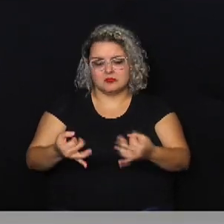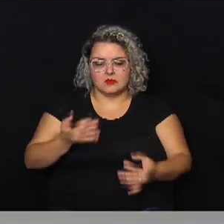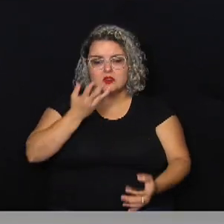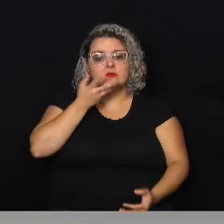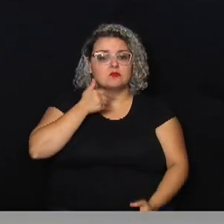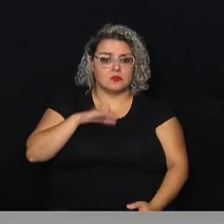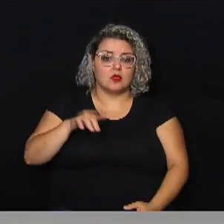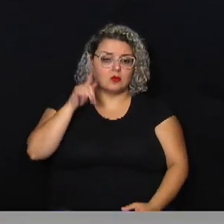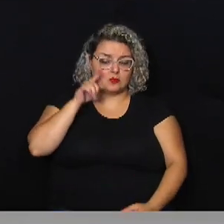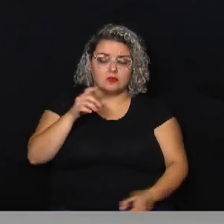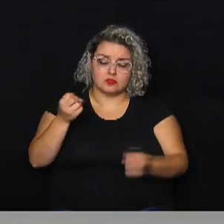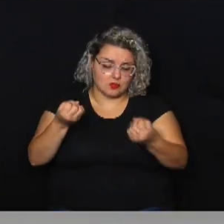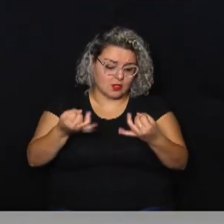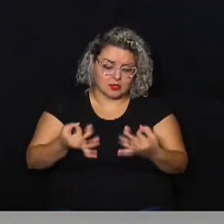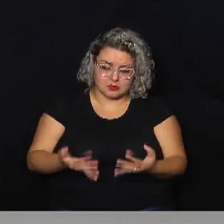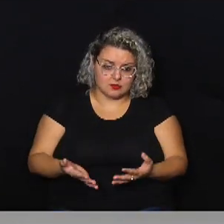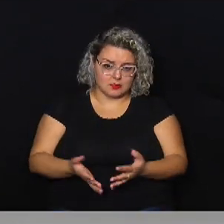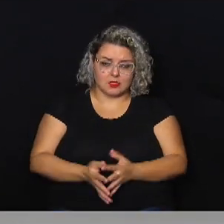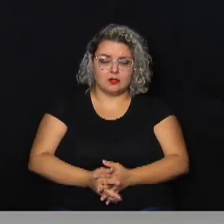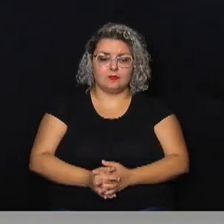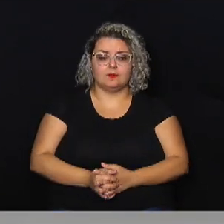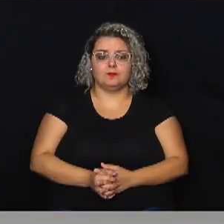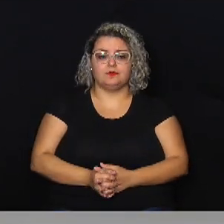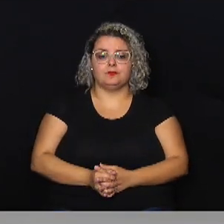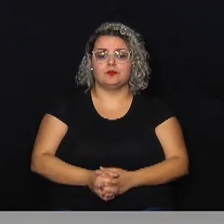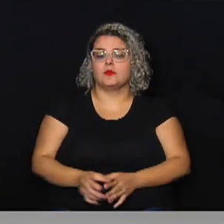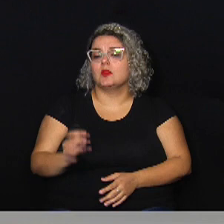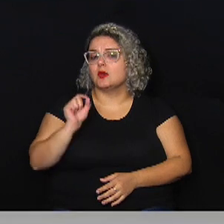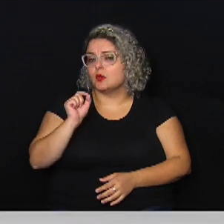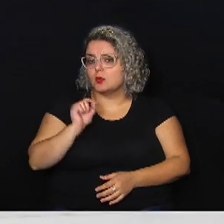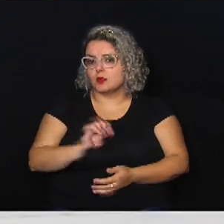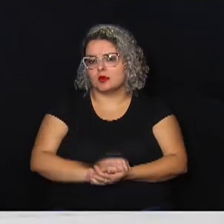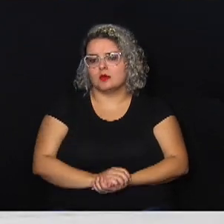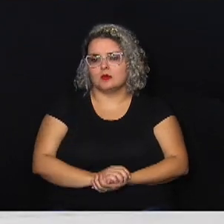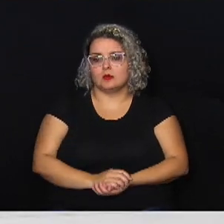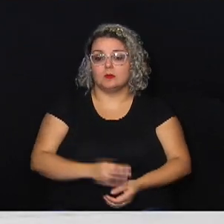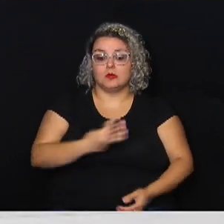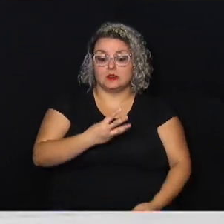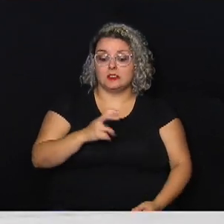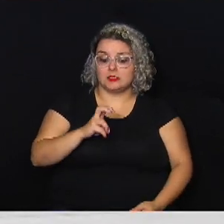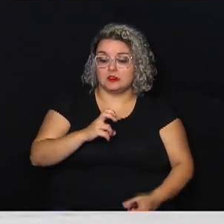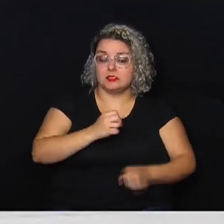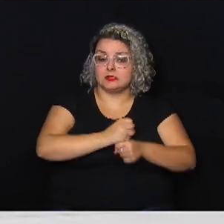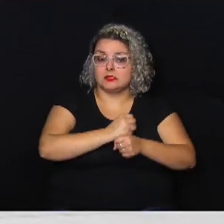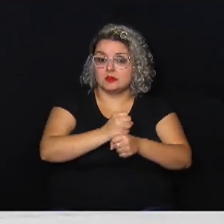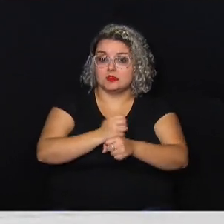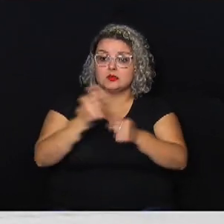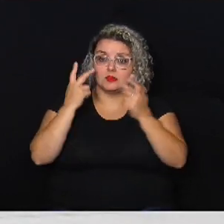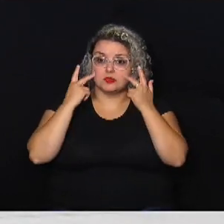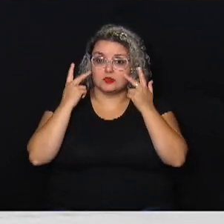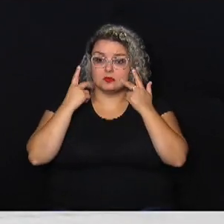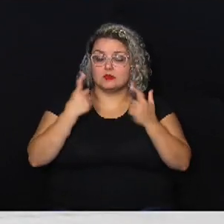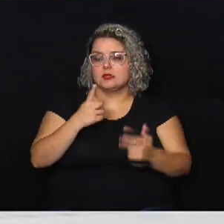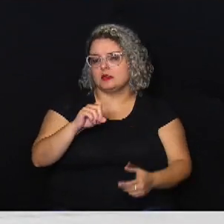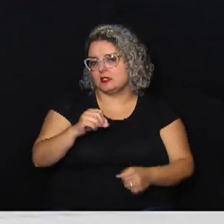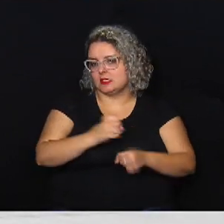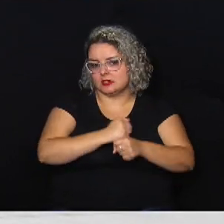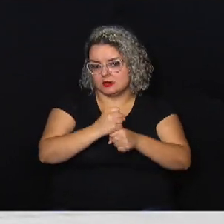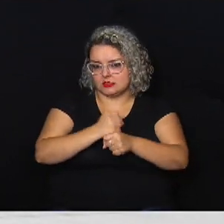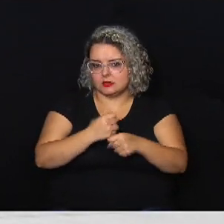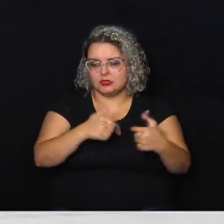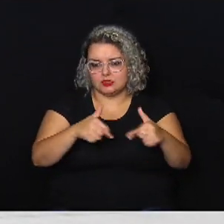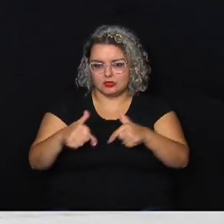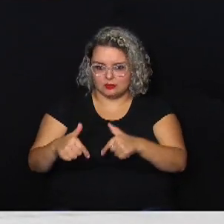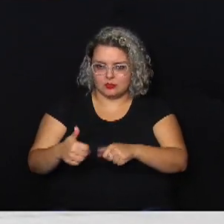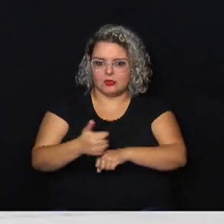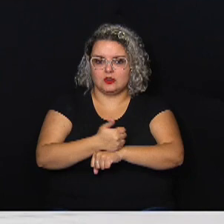consegue explicar. E é o seguinte, com 35 anos, geralmente você tem 10 anos de trabalho profissional. Né? Se